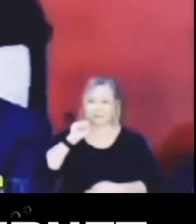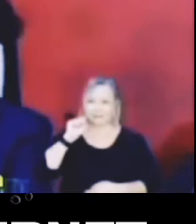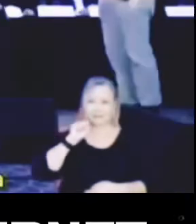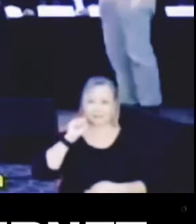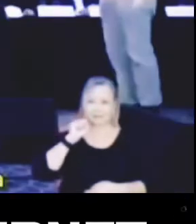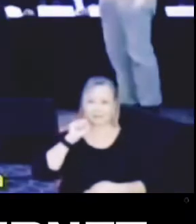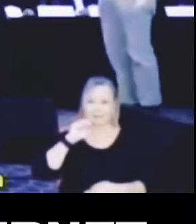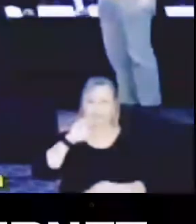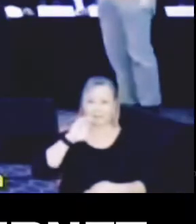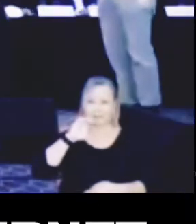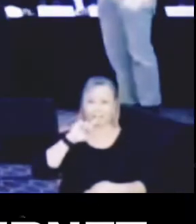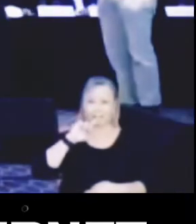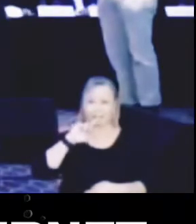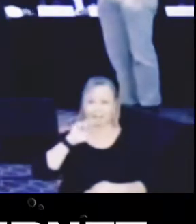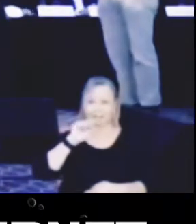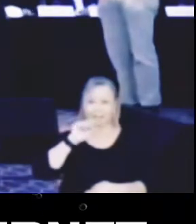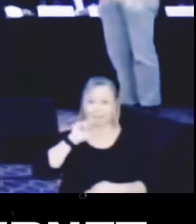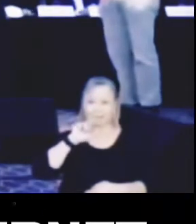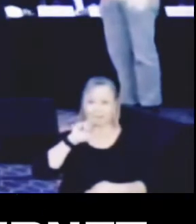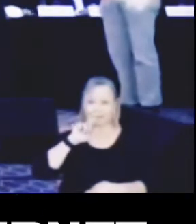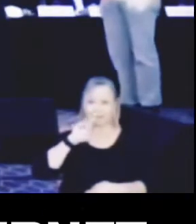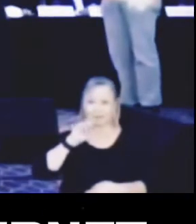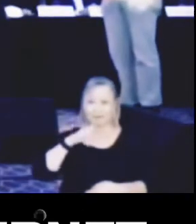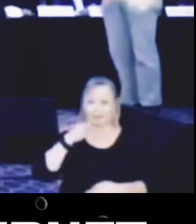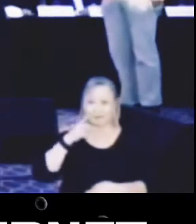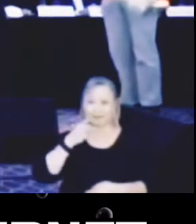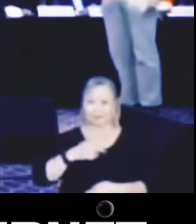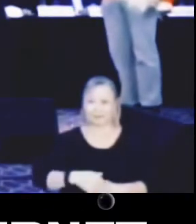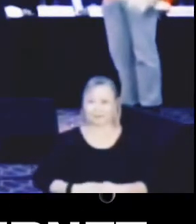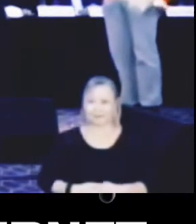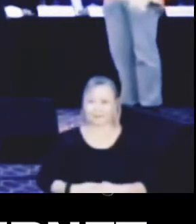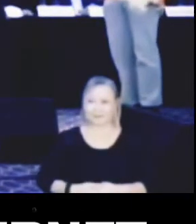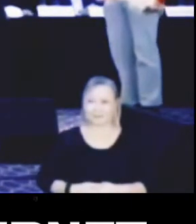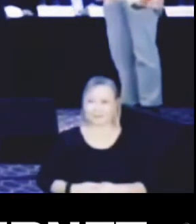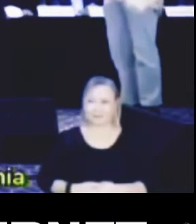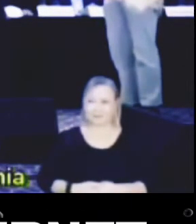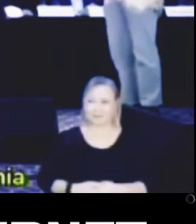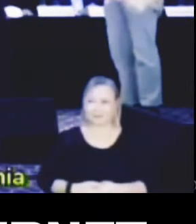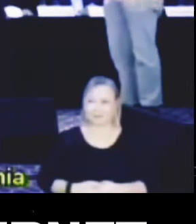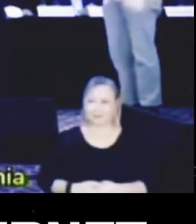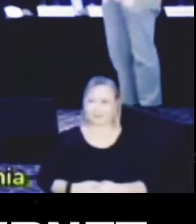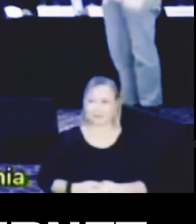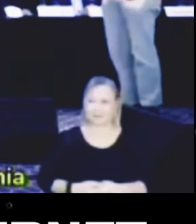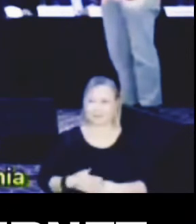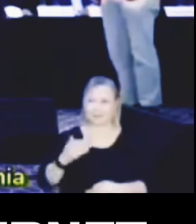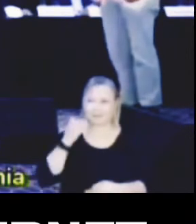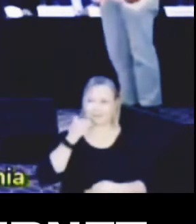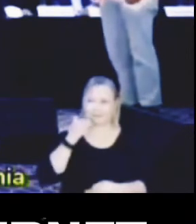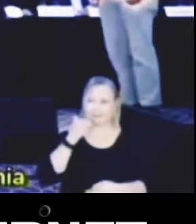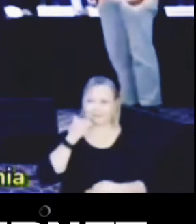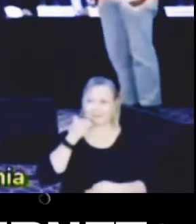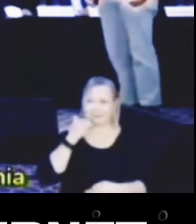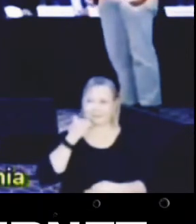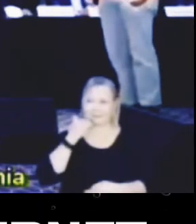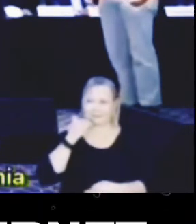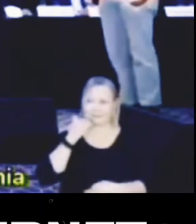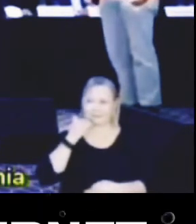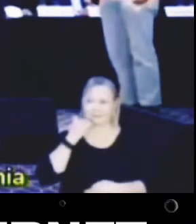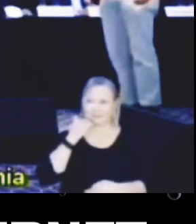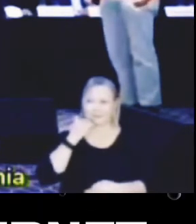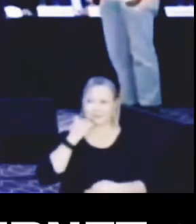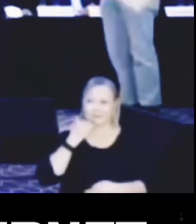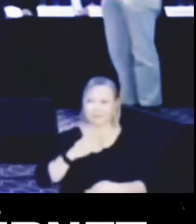Foi considerada ainda entre os principais a instituição da renda básica